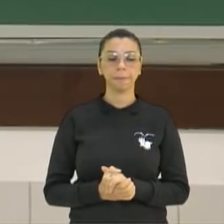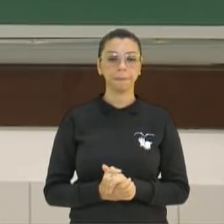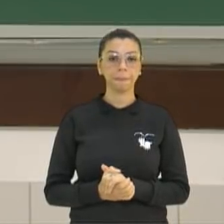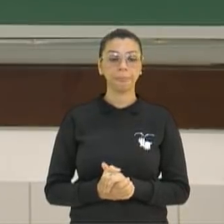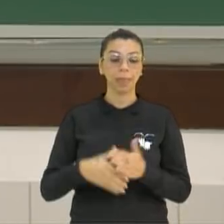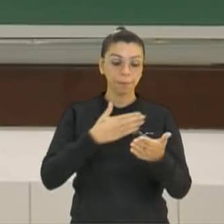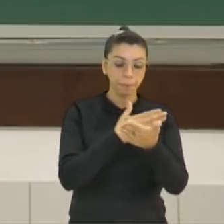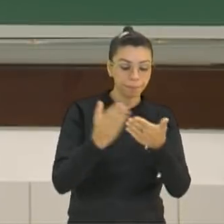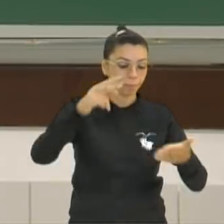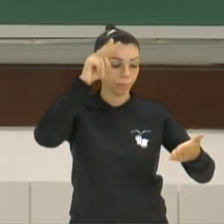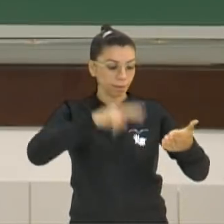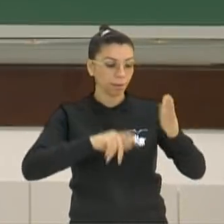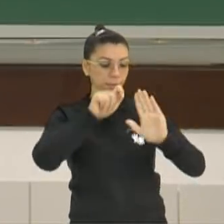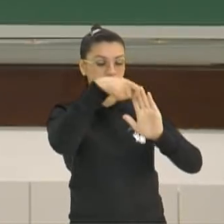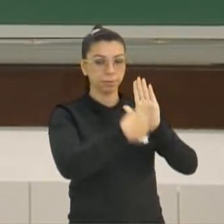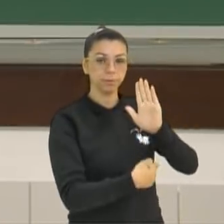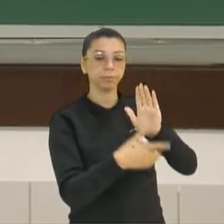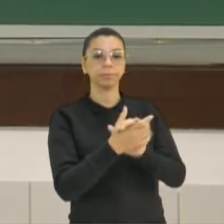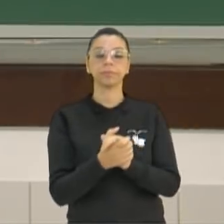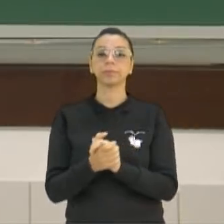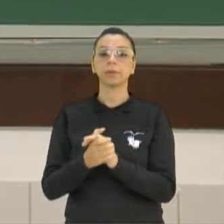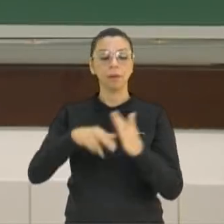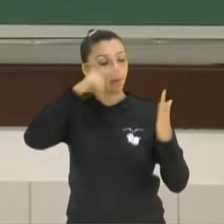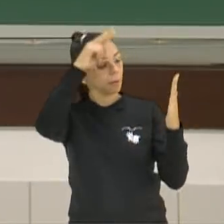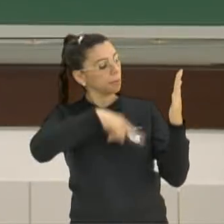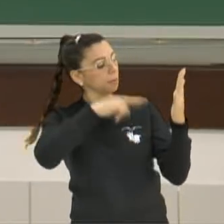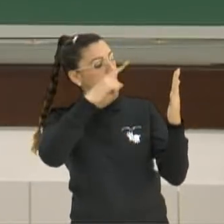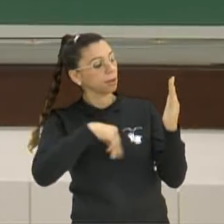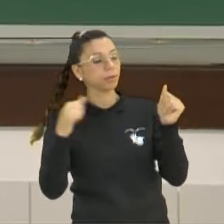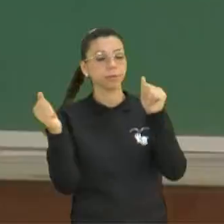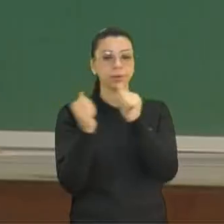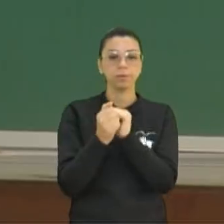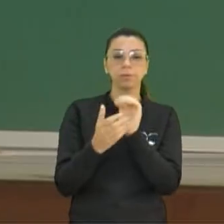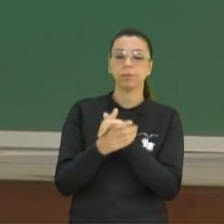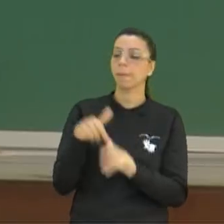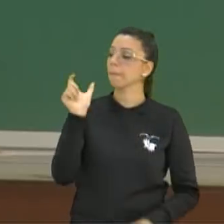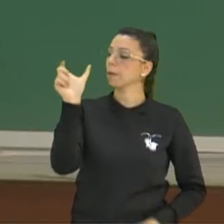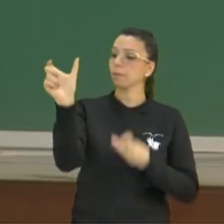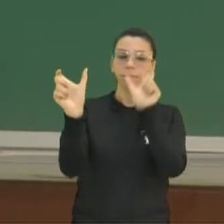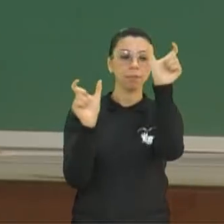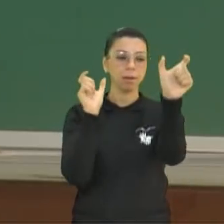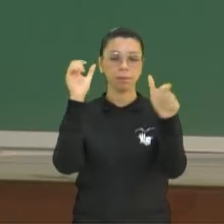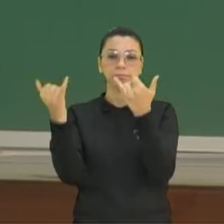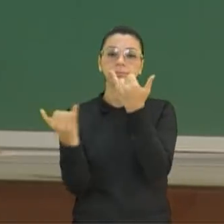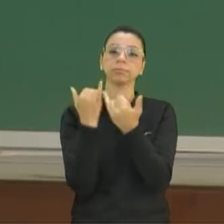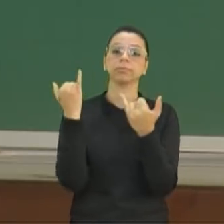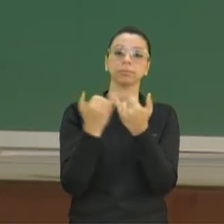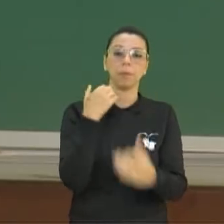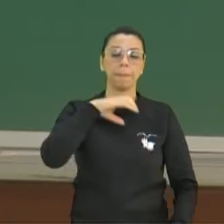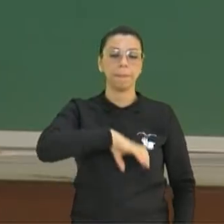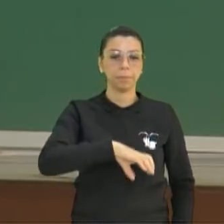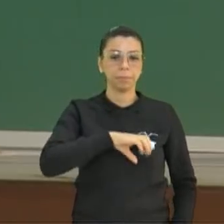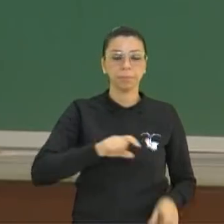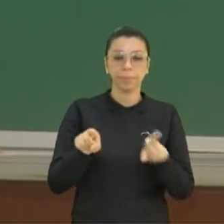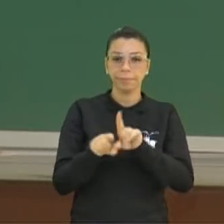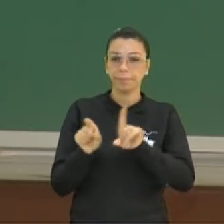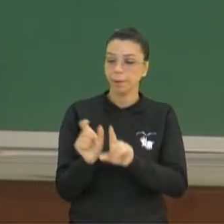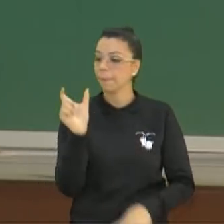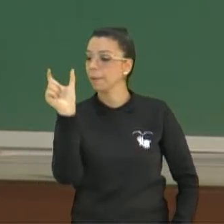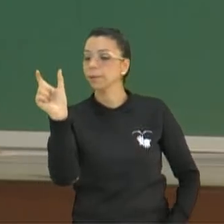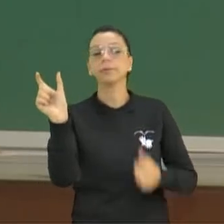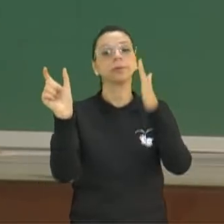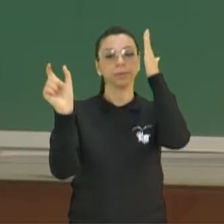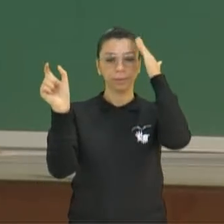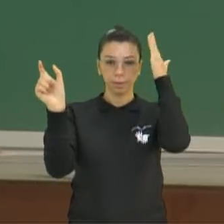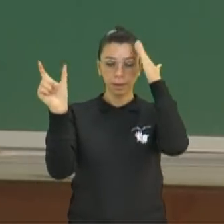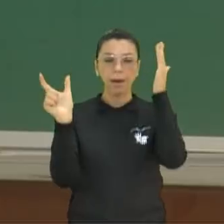começar lendo aqui o texto comigo. Lê comigo, vai observando as palavrinhas cognatas, as palavrinhas que você já conhece,